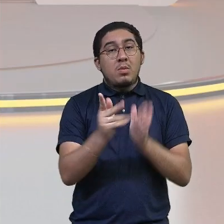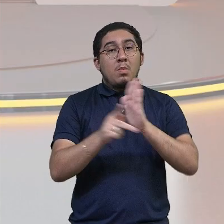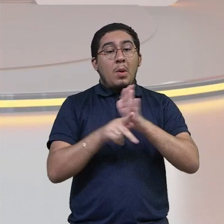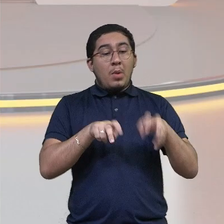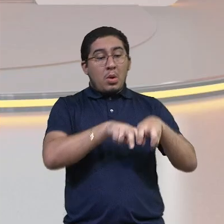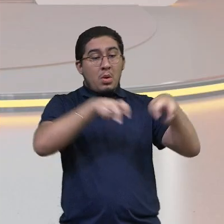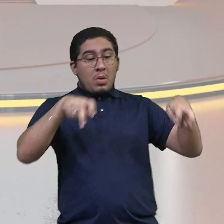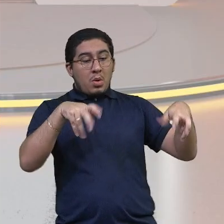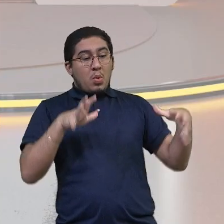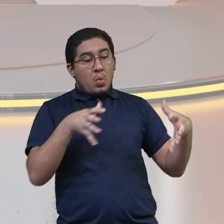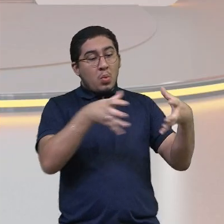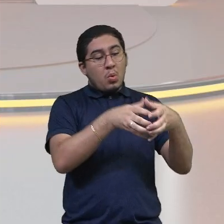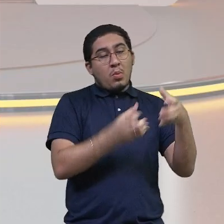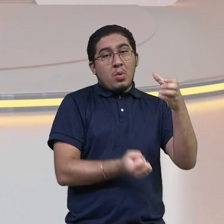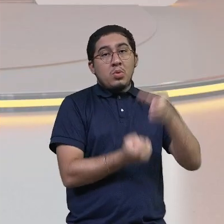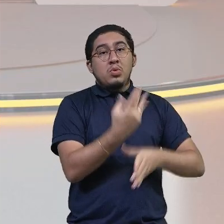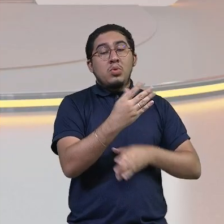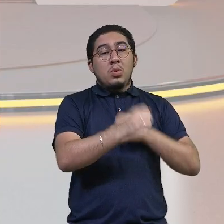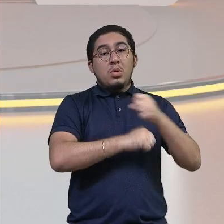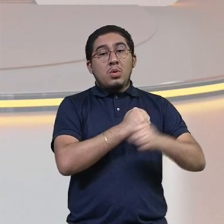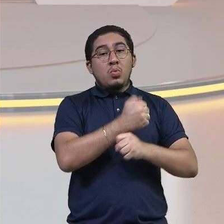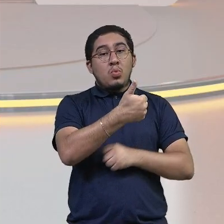em